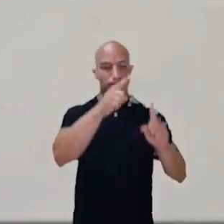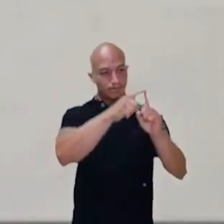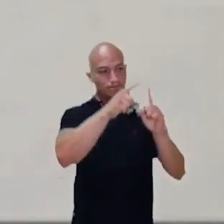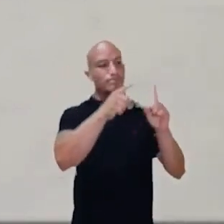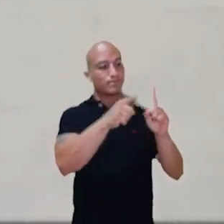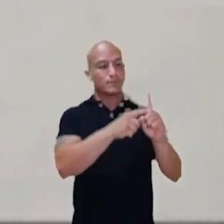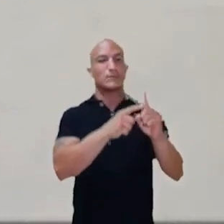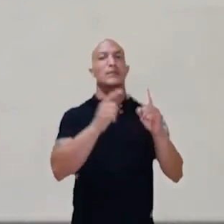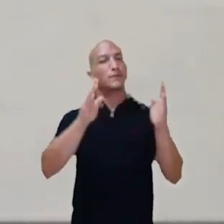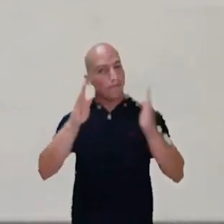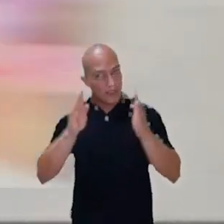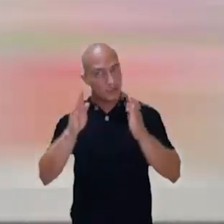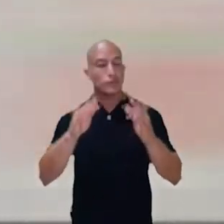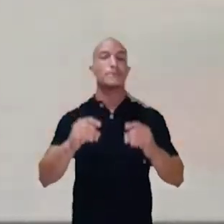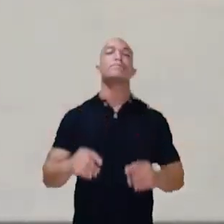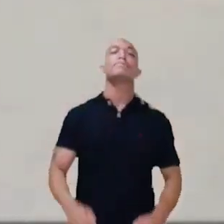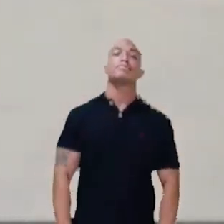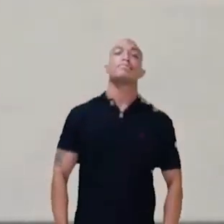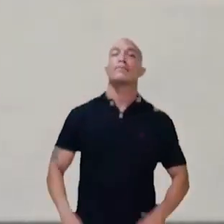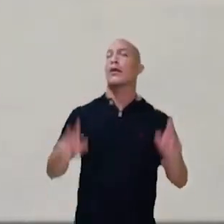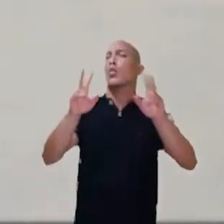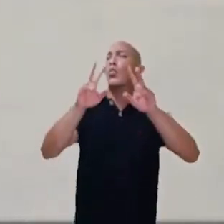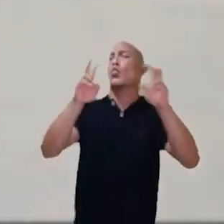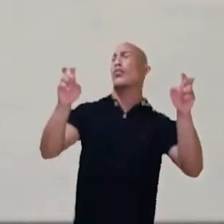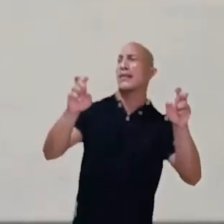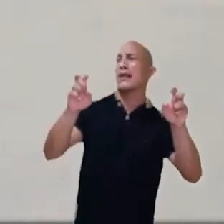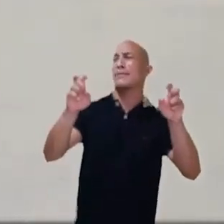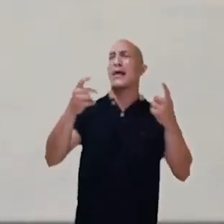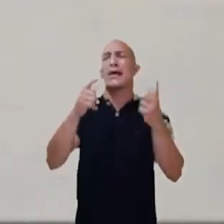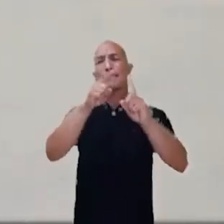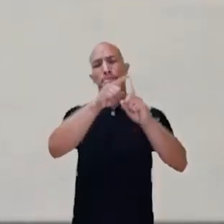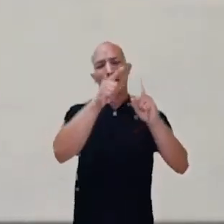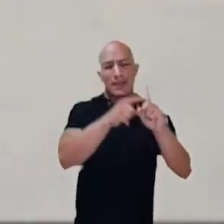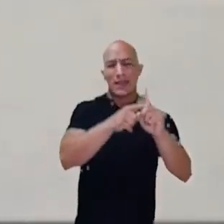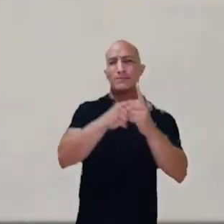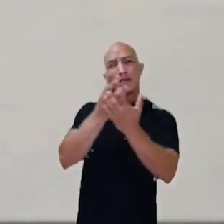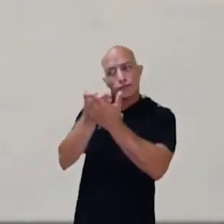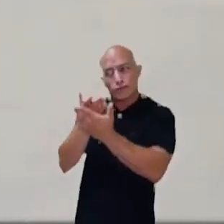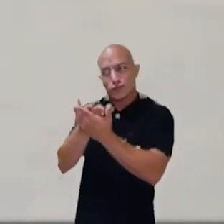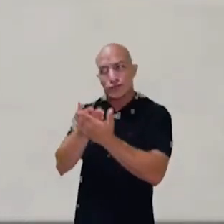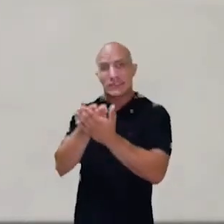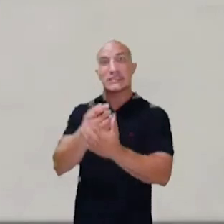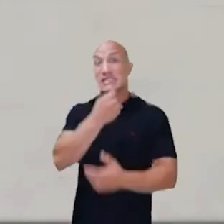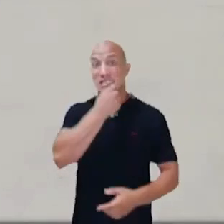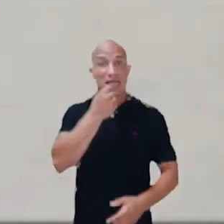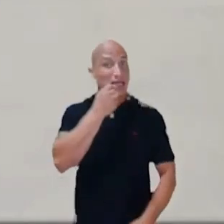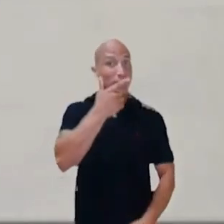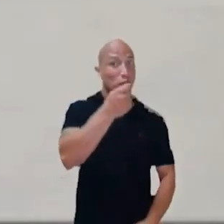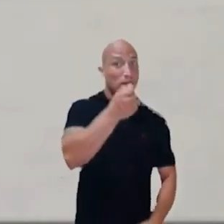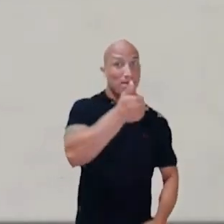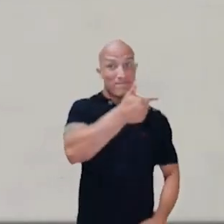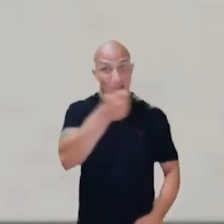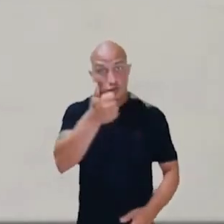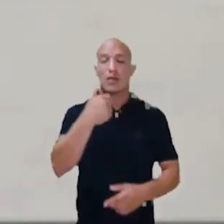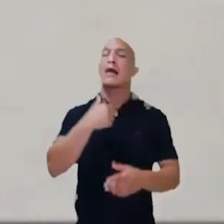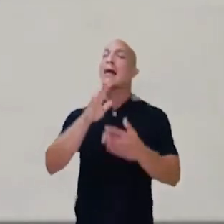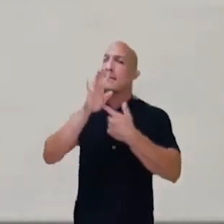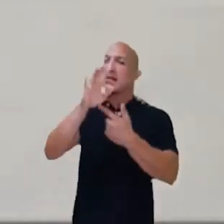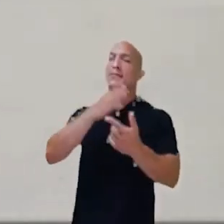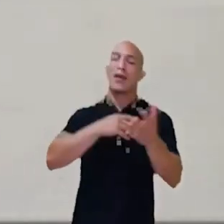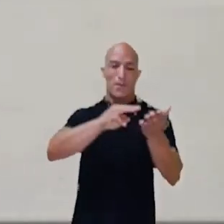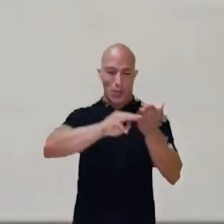sou casada. Vim aqui contar um pouquinho da minha experiência frente à pesquisa sobre